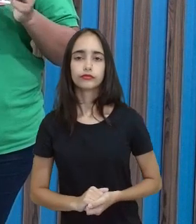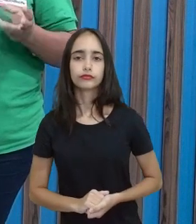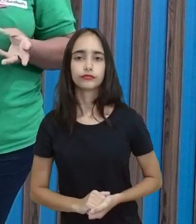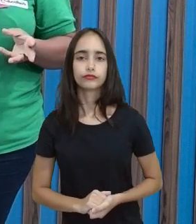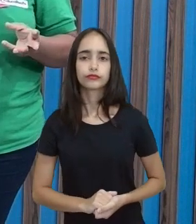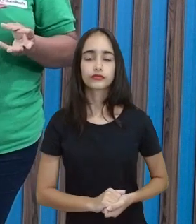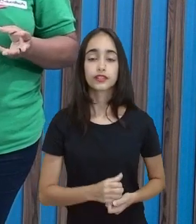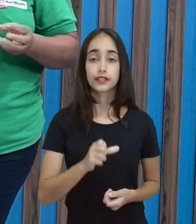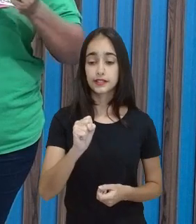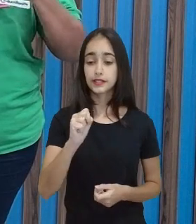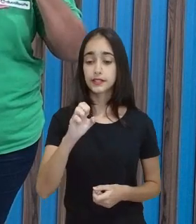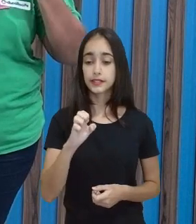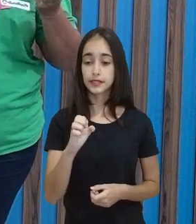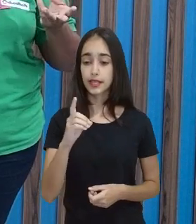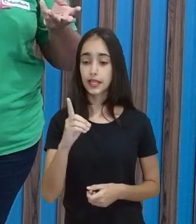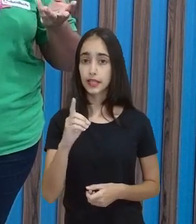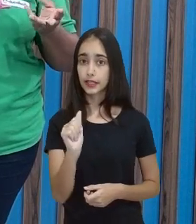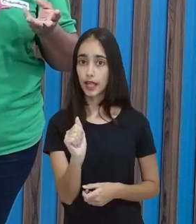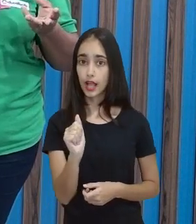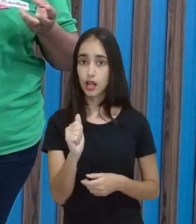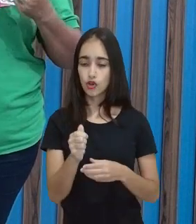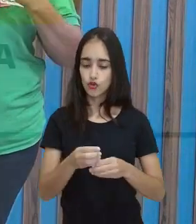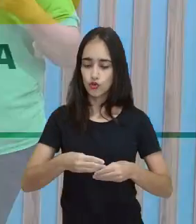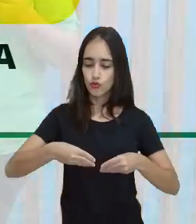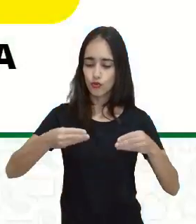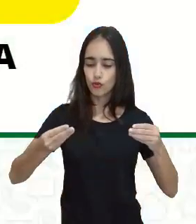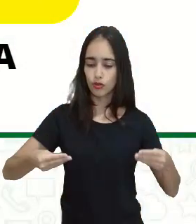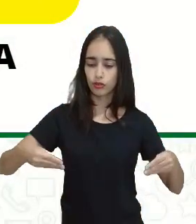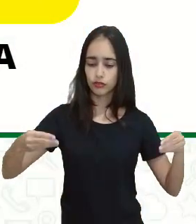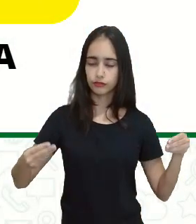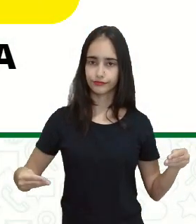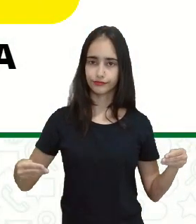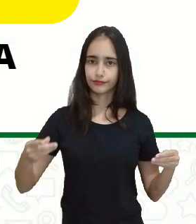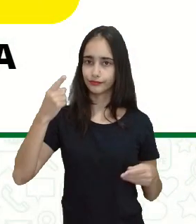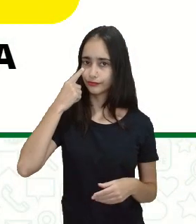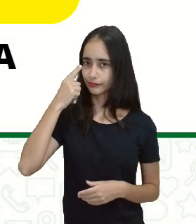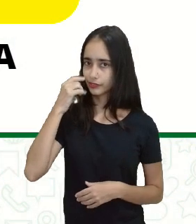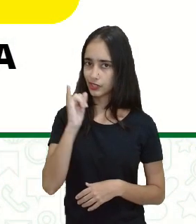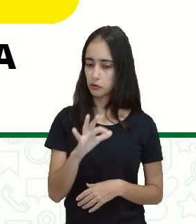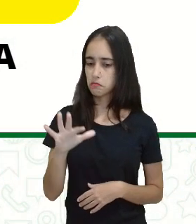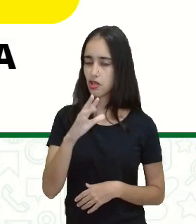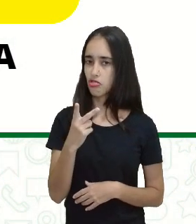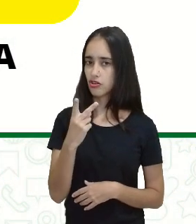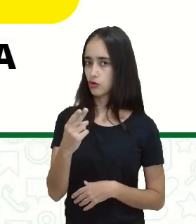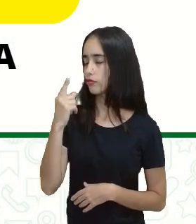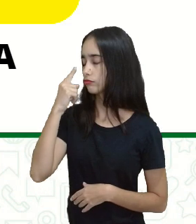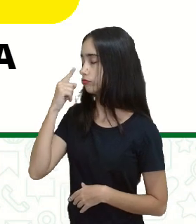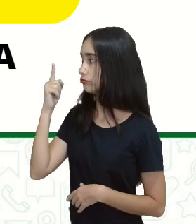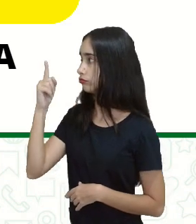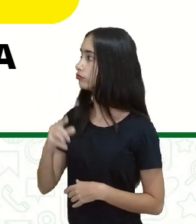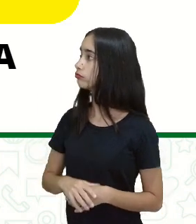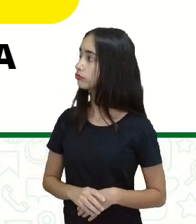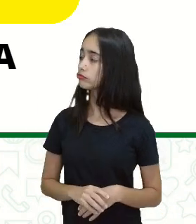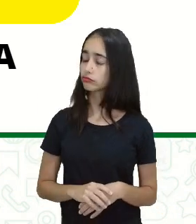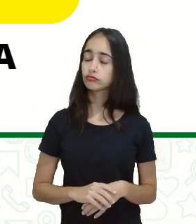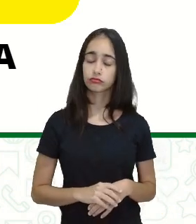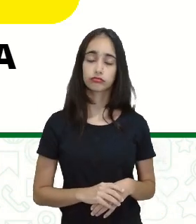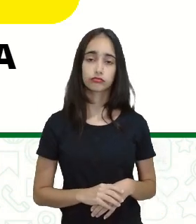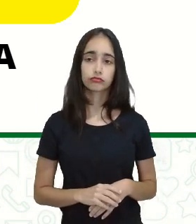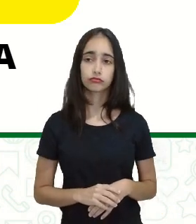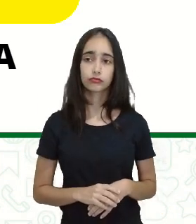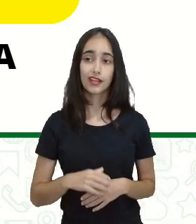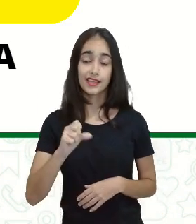A seda, por exemplo, o tecido da seda, esse que está mostrando aí na tela. O tecido da seda, a